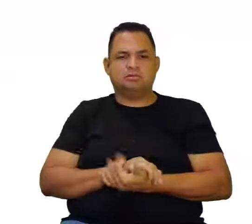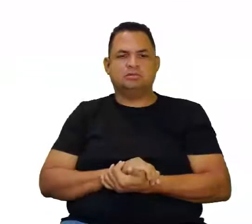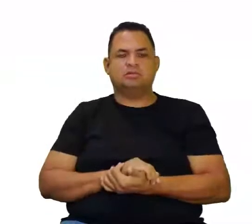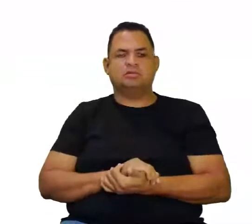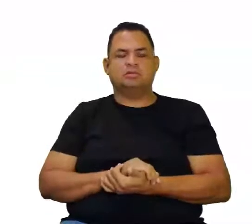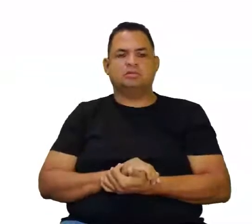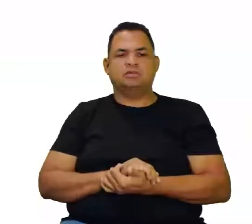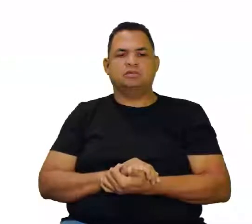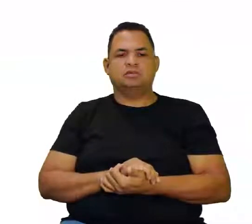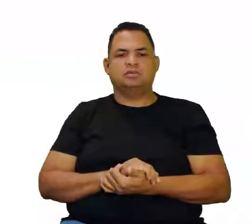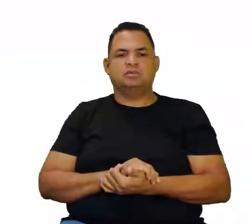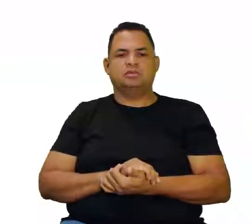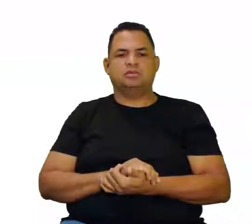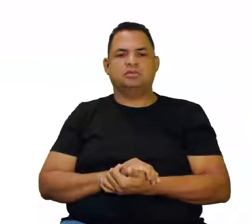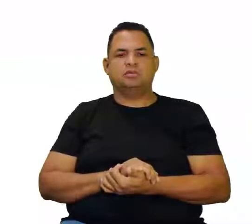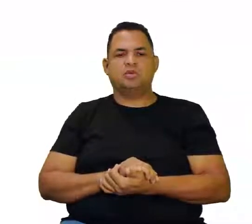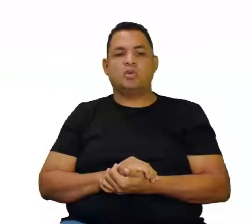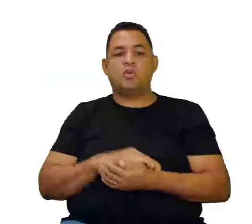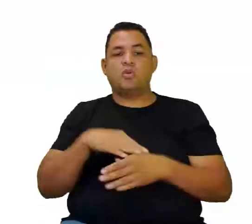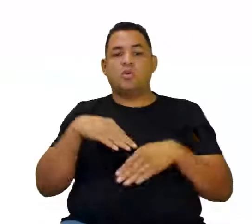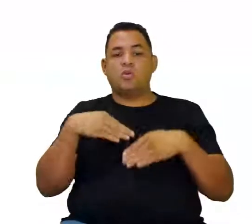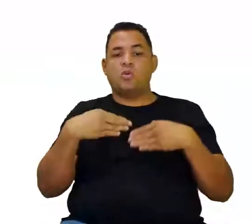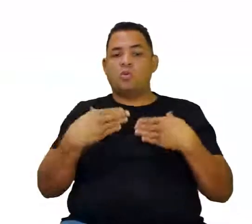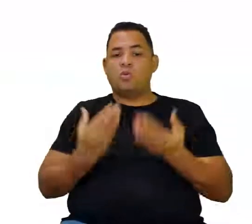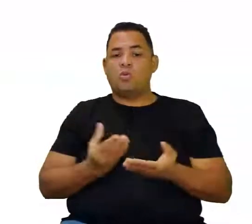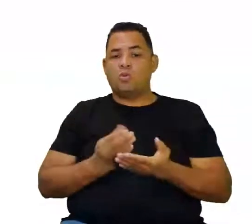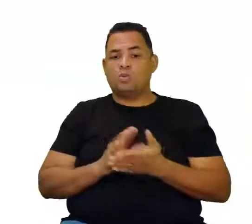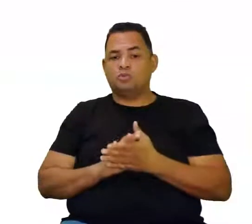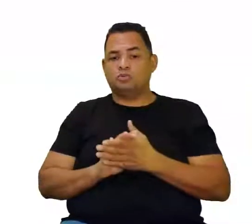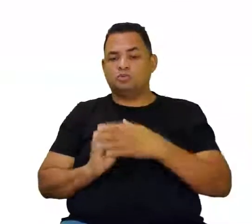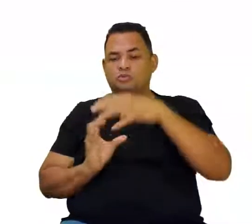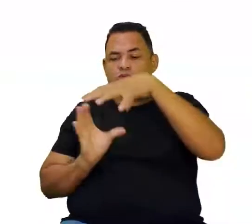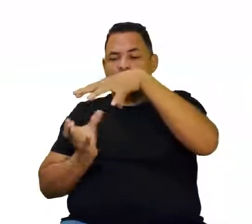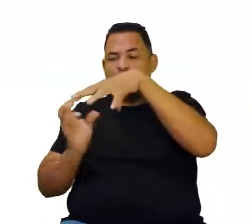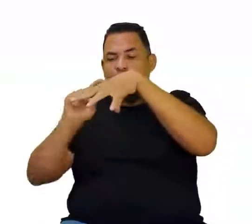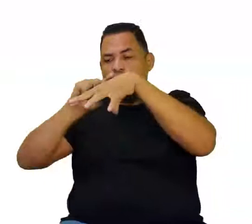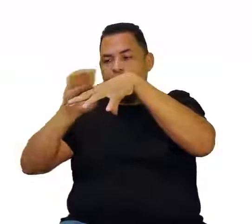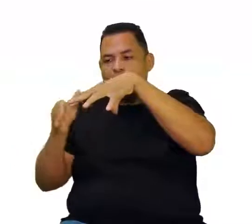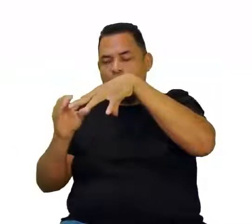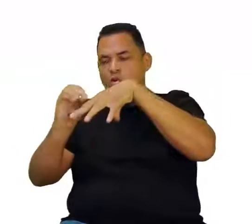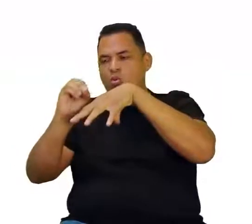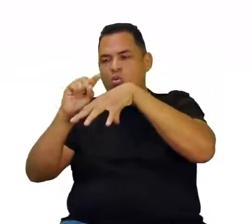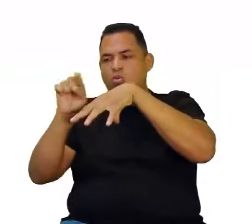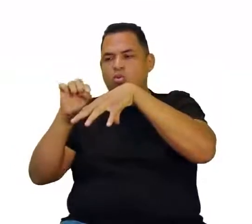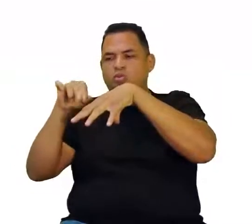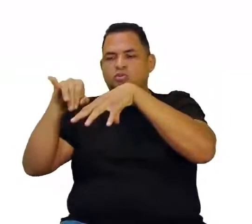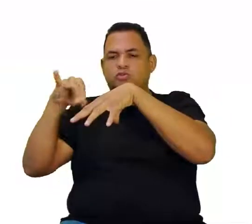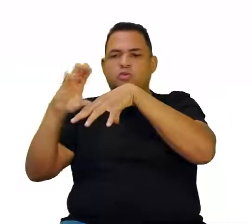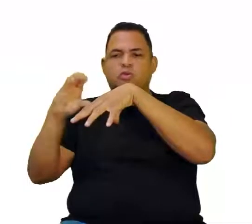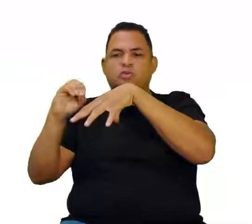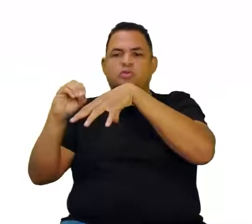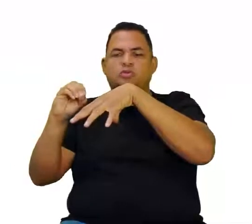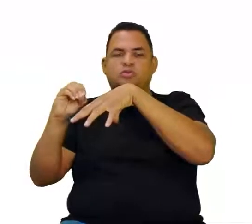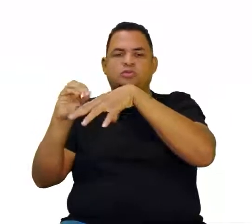maligno. Só que o ozônio, quando ele encontra esses carinhas aqui lá em cima, essa molécula ela